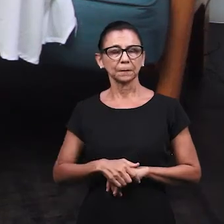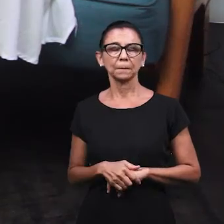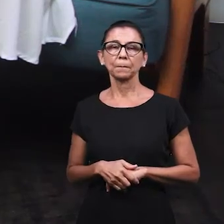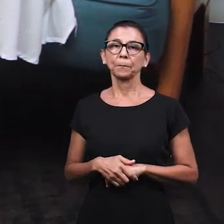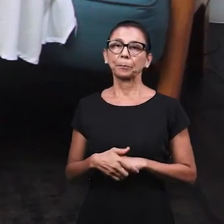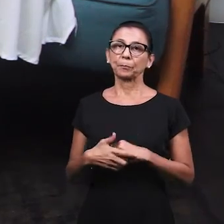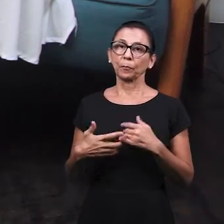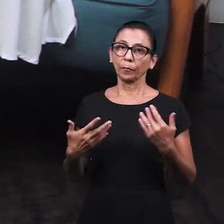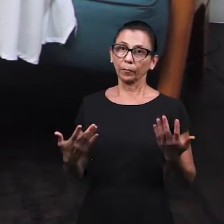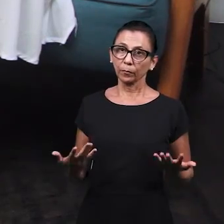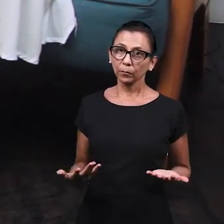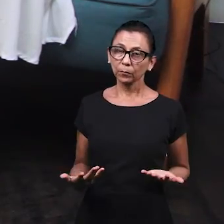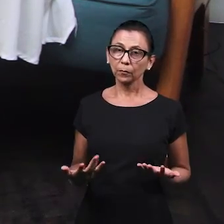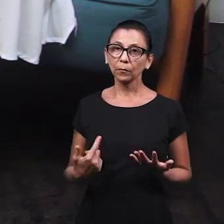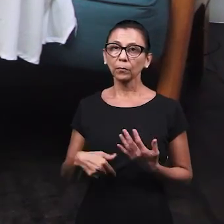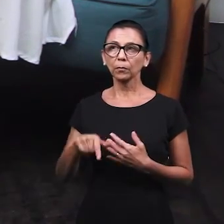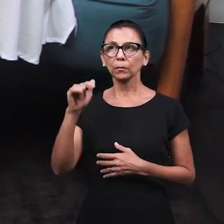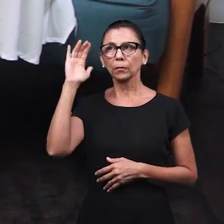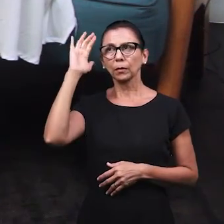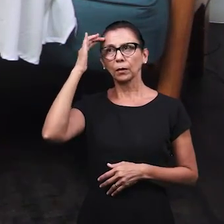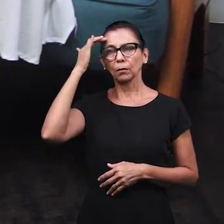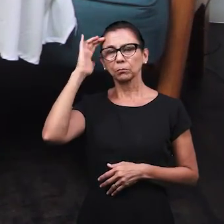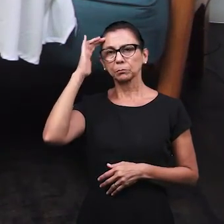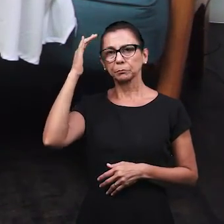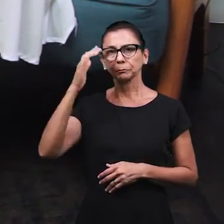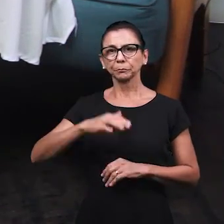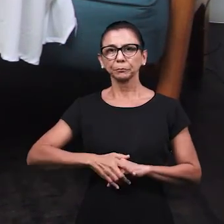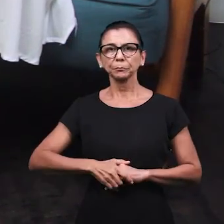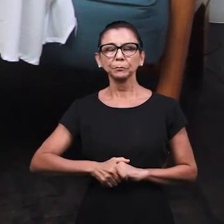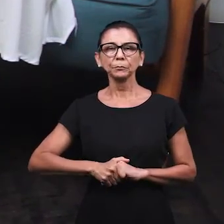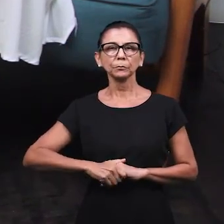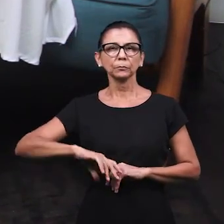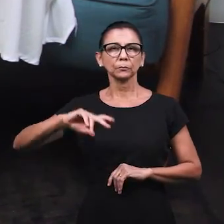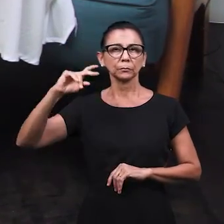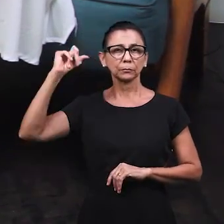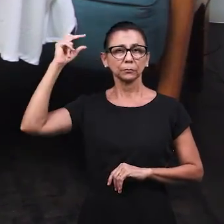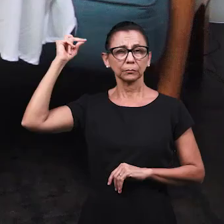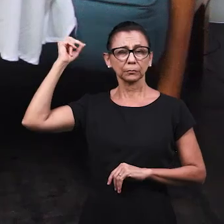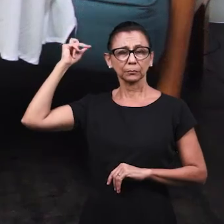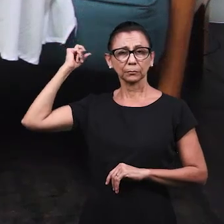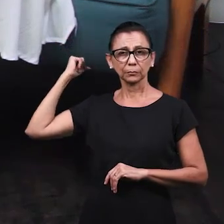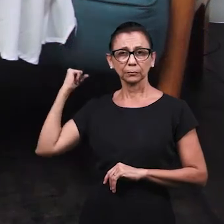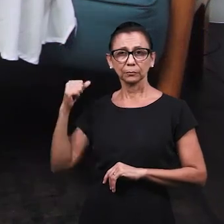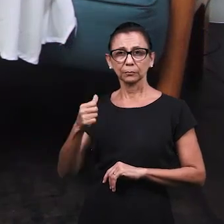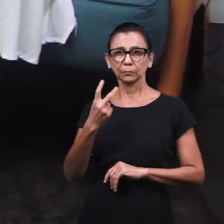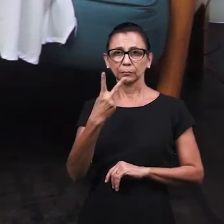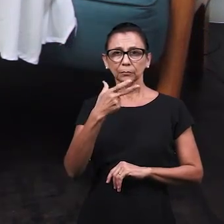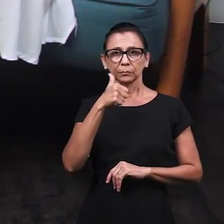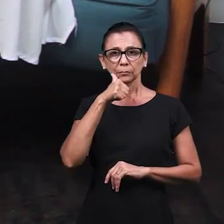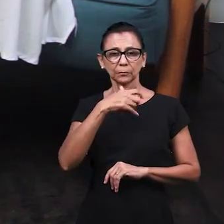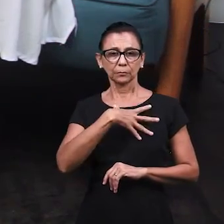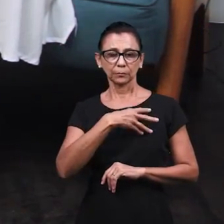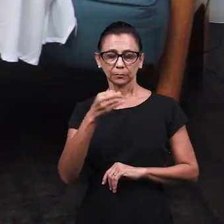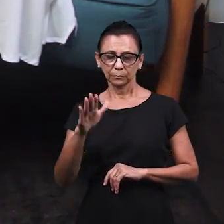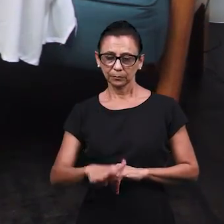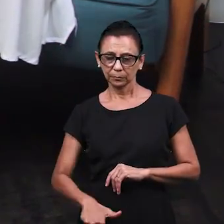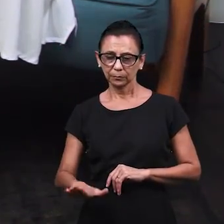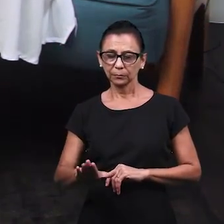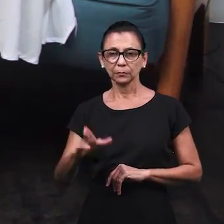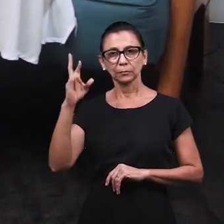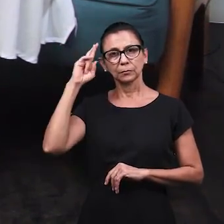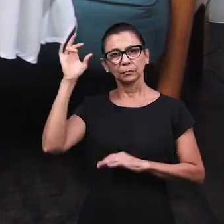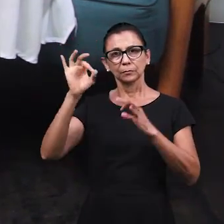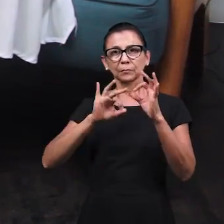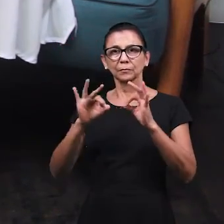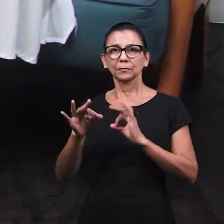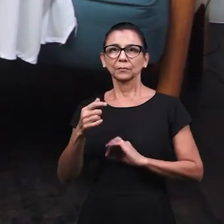para mim foi essa, de entender que o Senhor lá desde do comecinho, quando minhas filhas eram pequenas, já estava me preparando